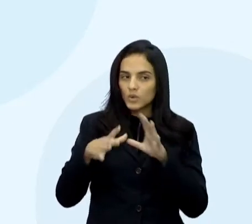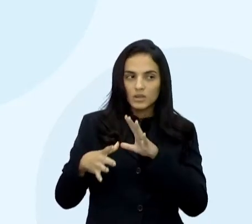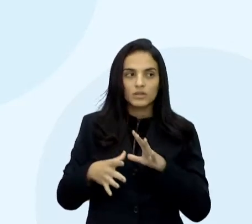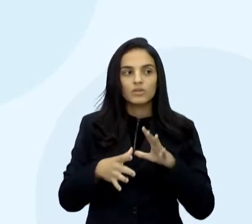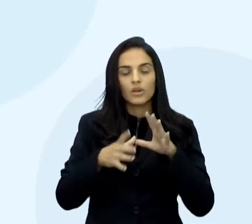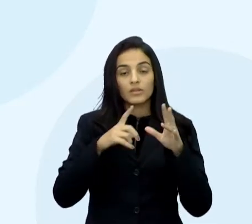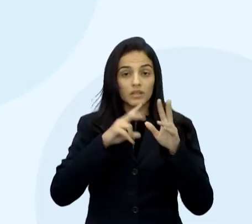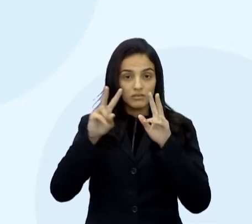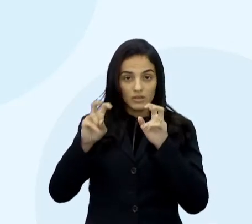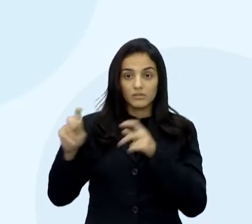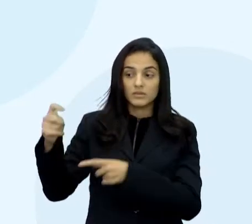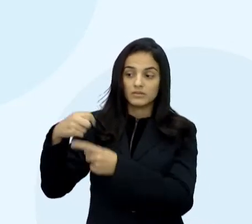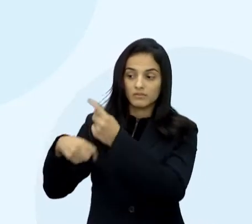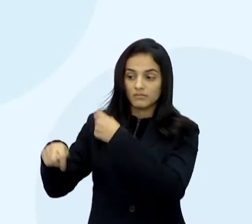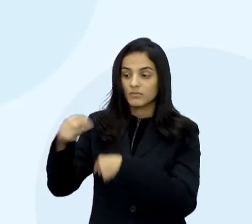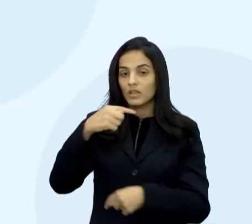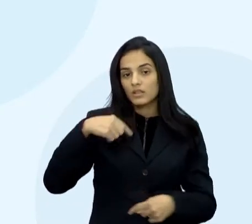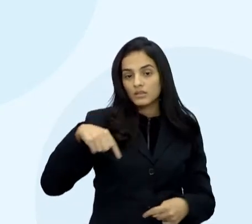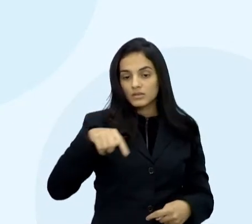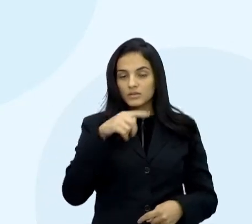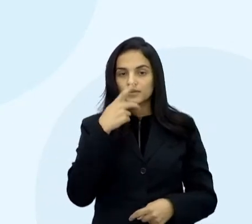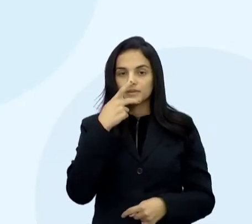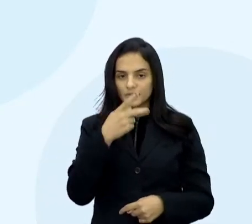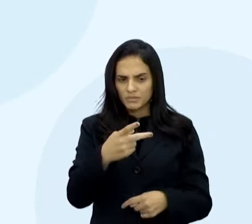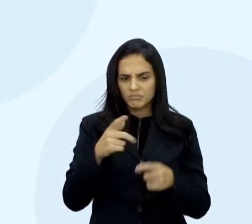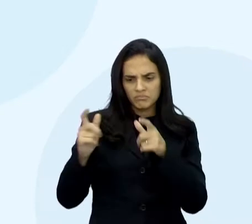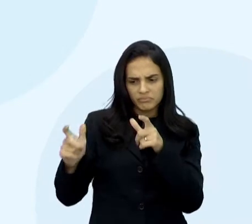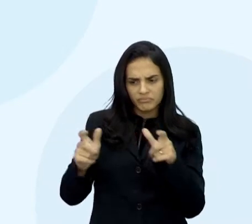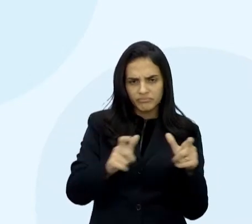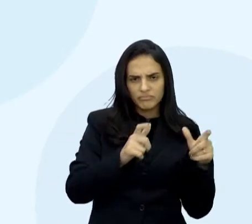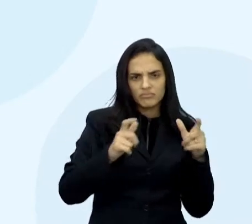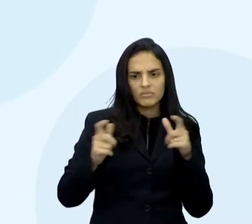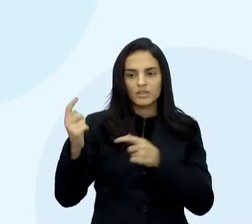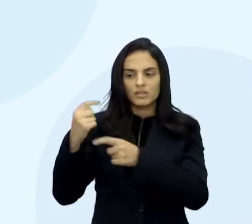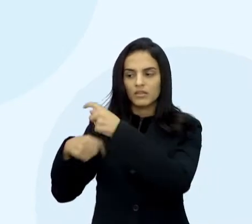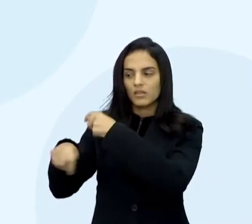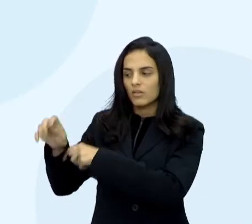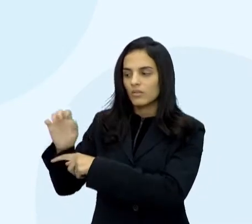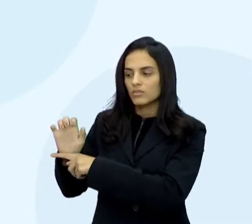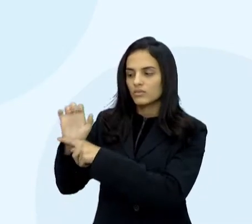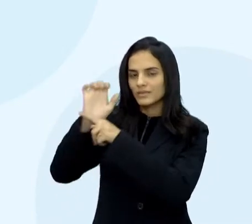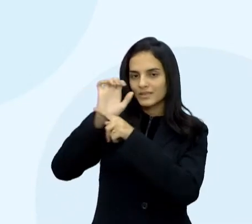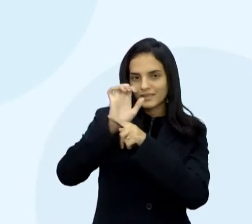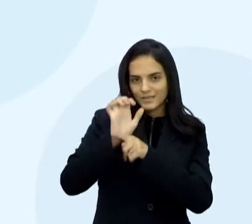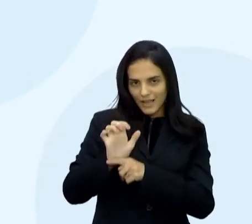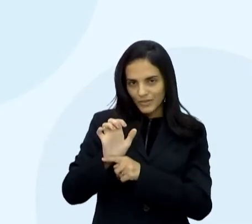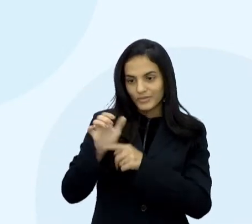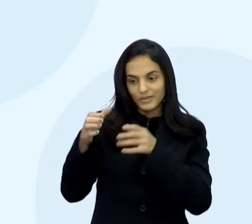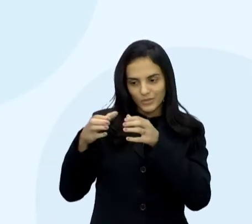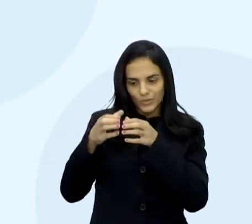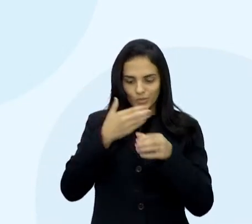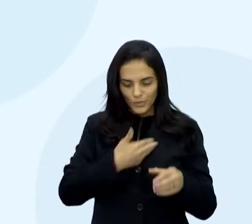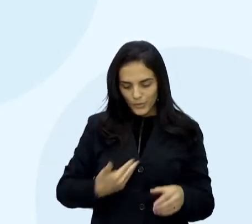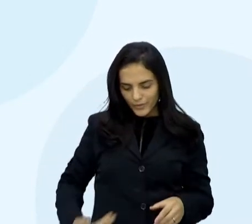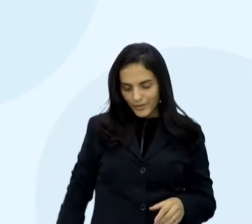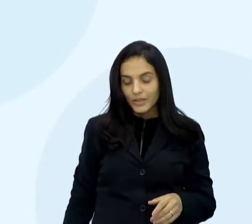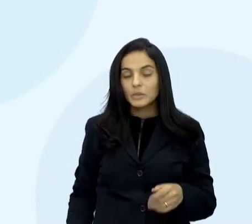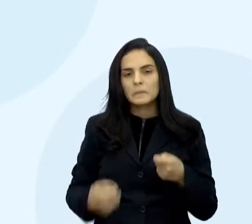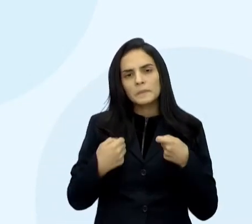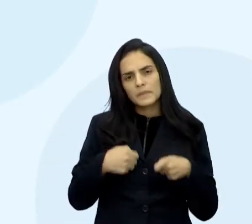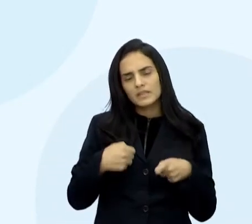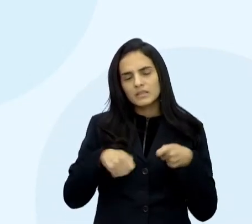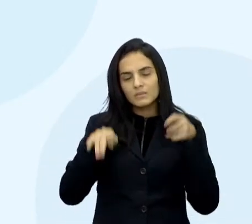econômica. Então, quando falamos sobre as dimensões econômicas do Estado, com E maiúsculo, que é governo,